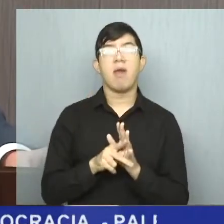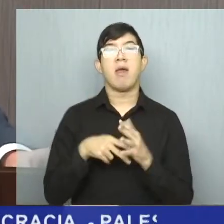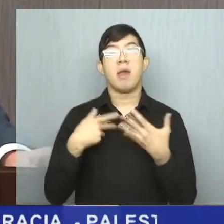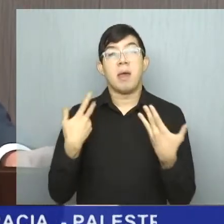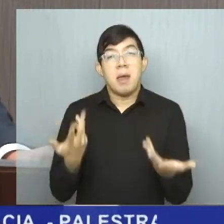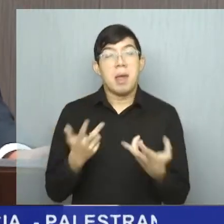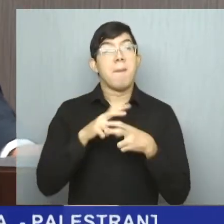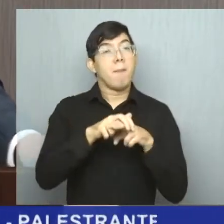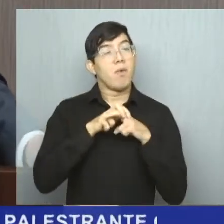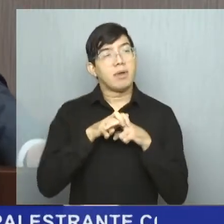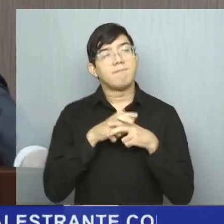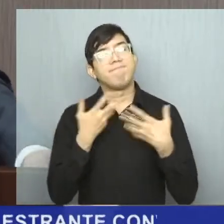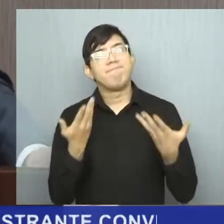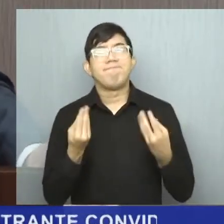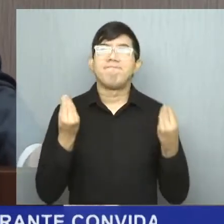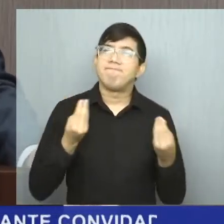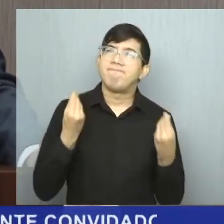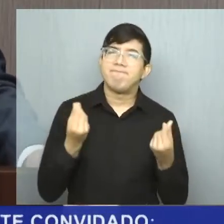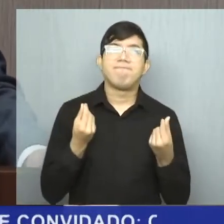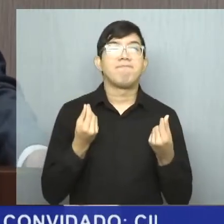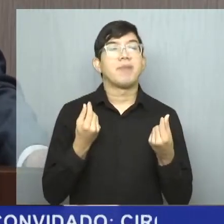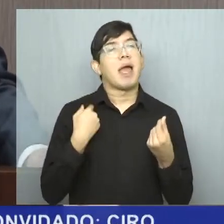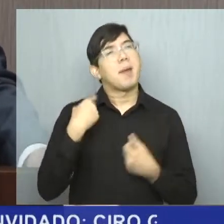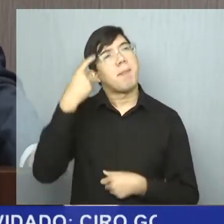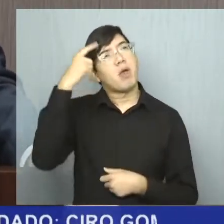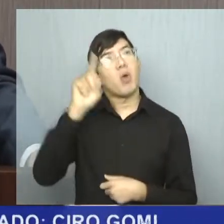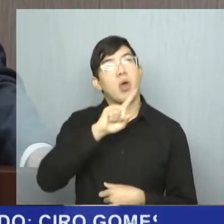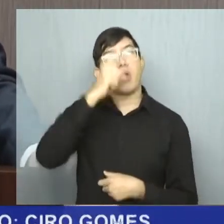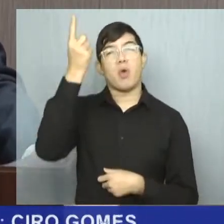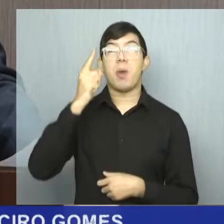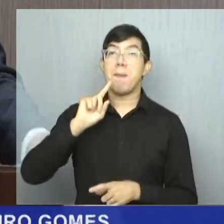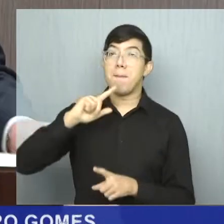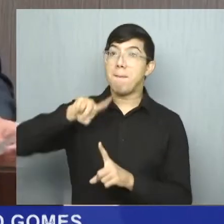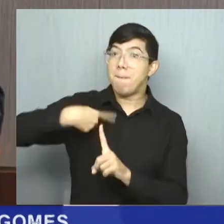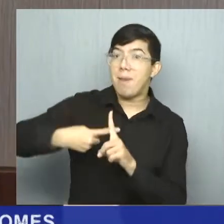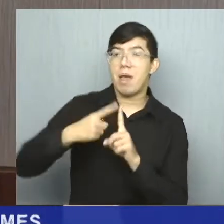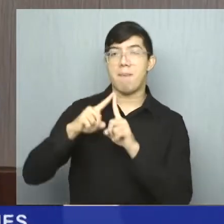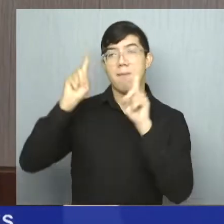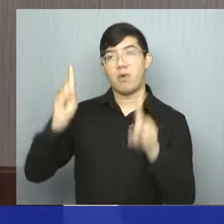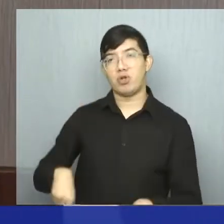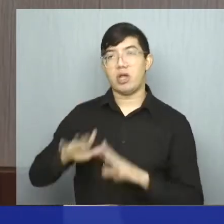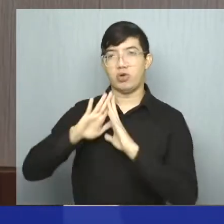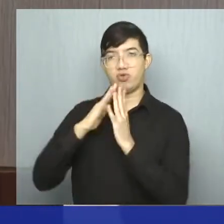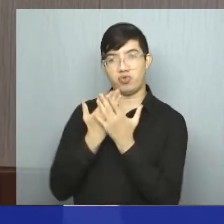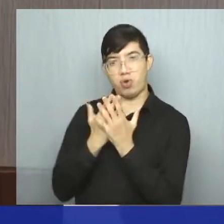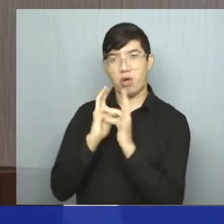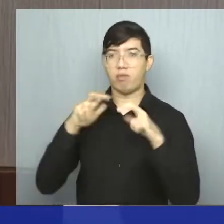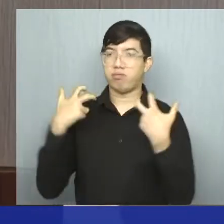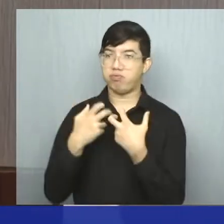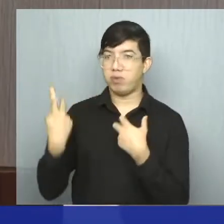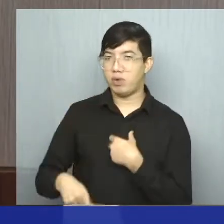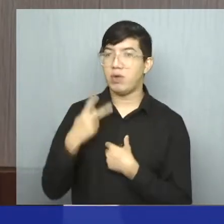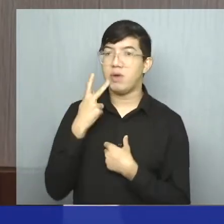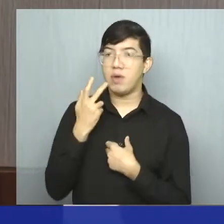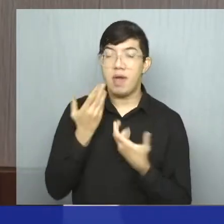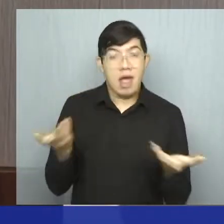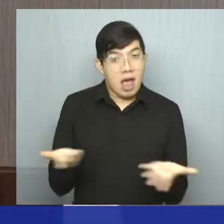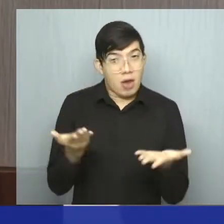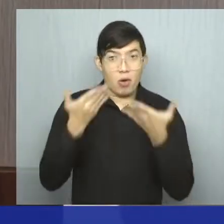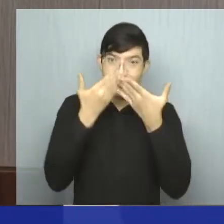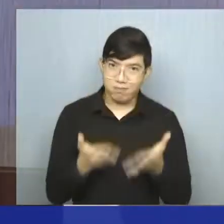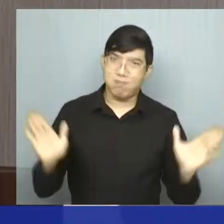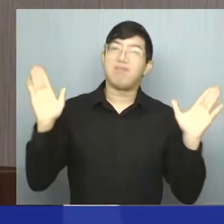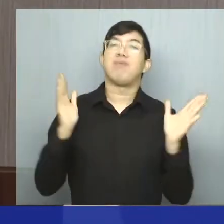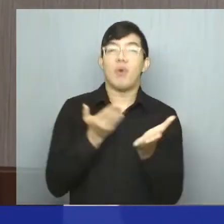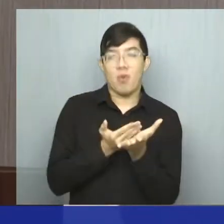criamos e estruturamos a Escola do Parlamento, que é o que nós estamos hoje aqui abrindo,